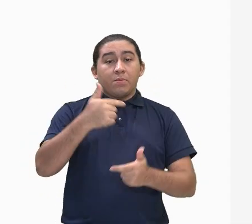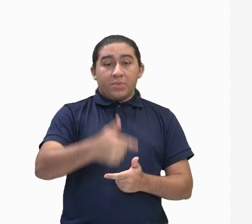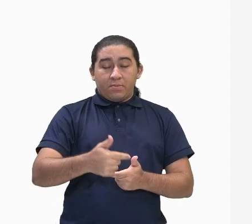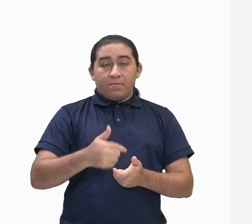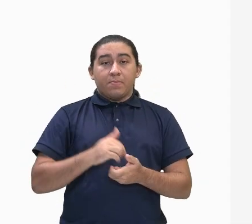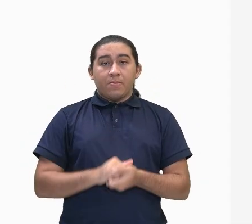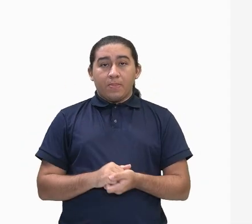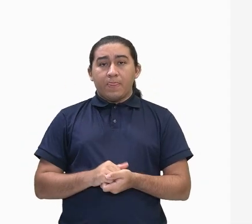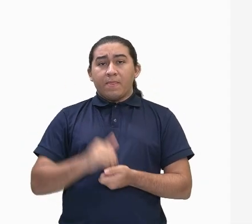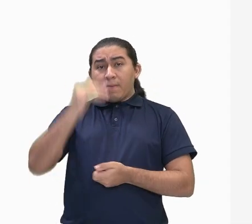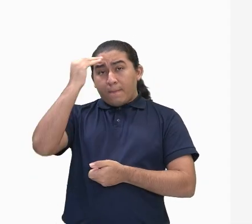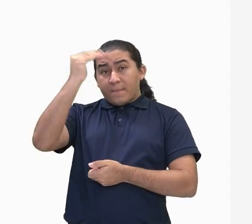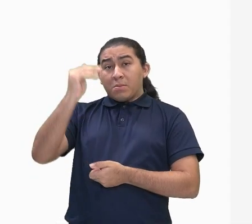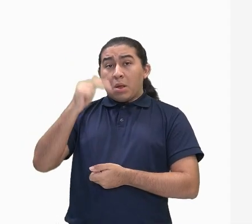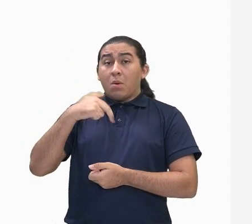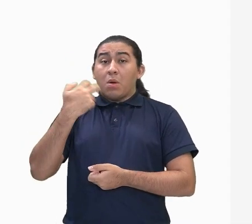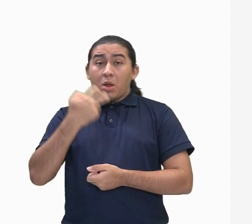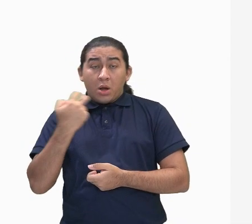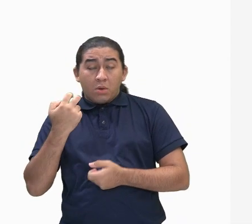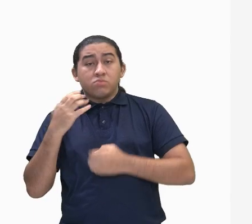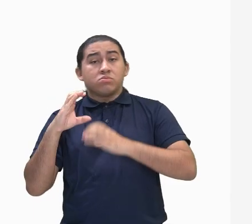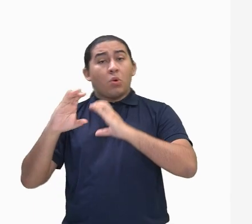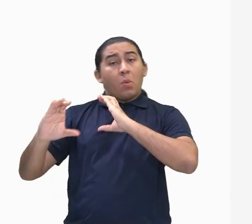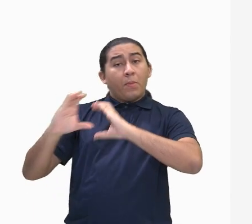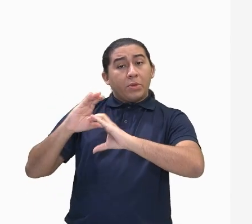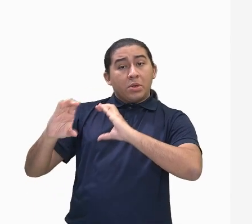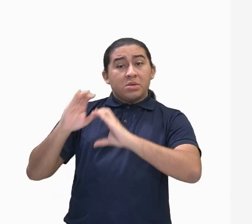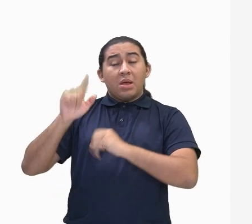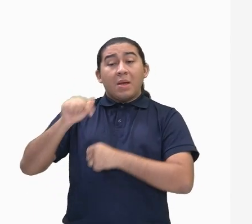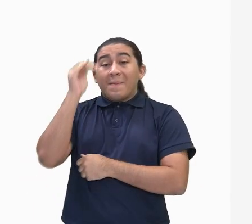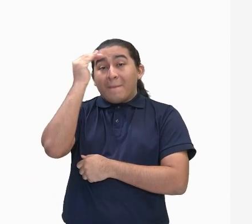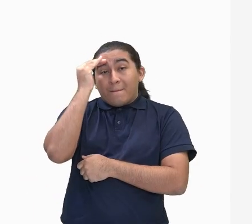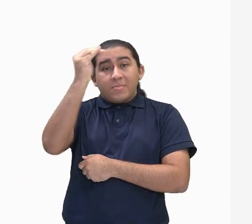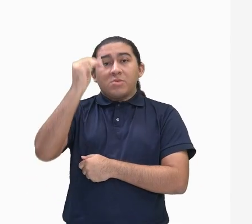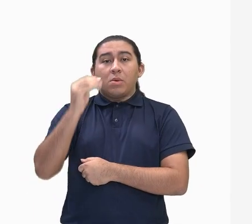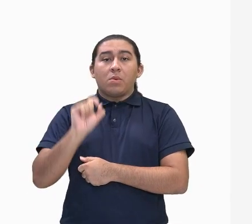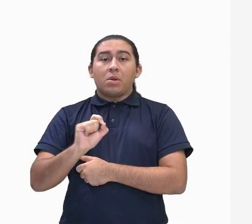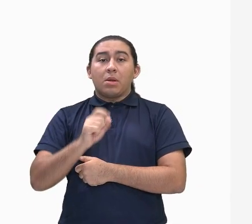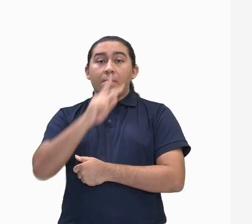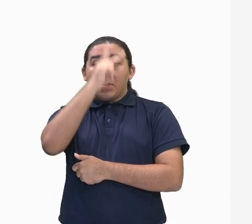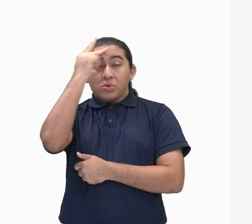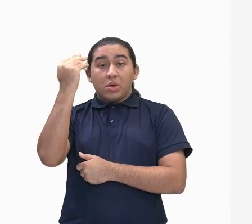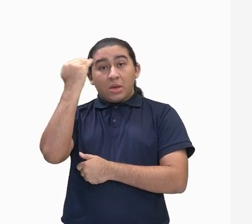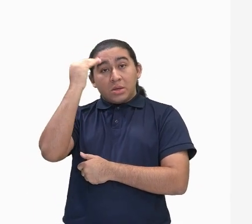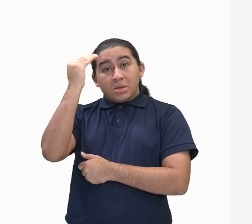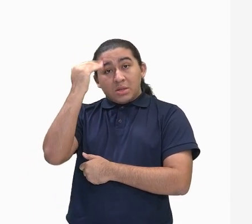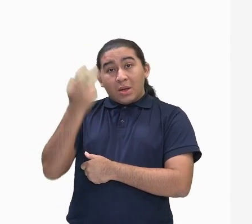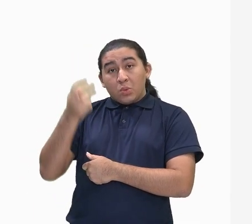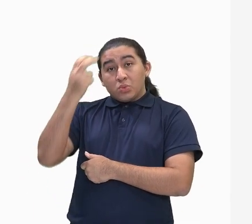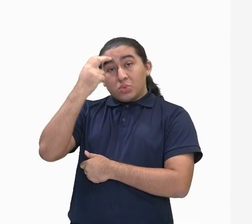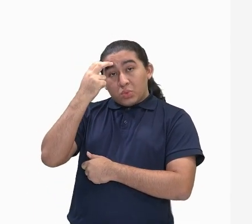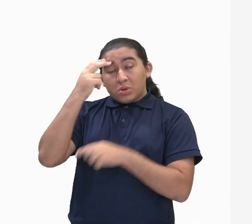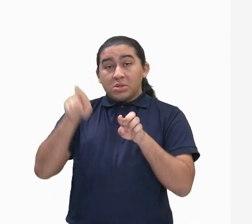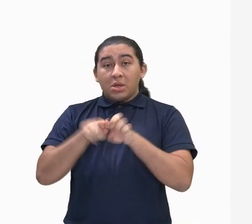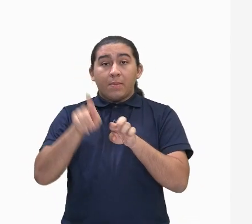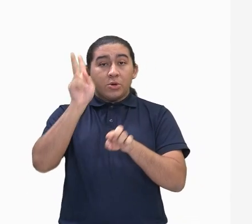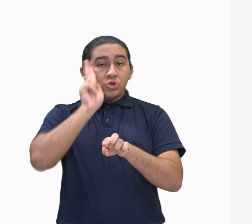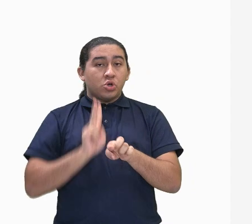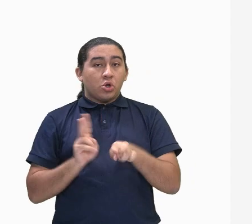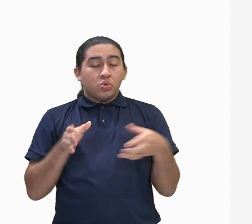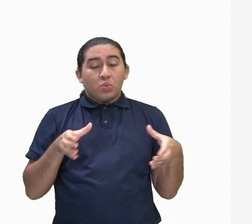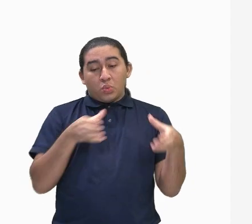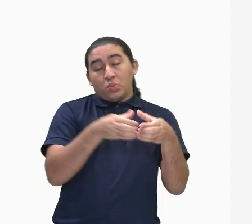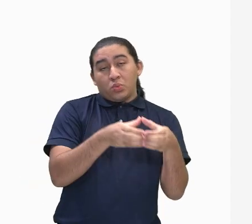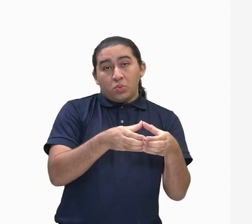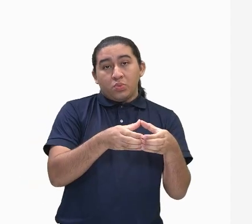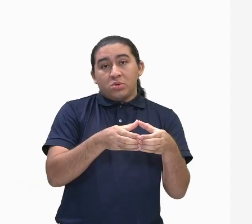muitas vezes de forma oral, e são essenciais para entender cultura e a história de grupos que